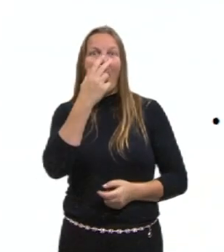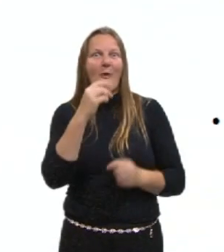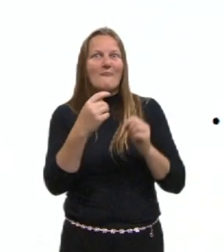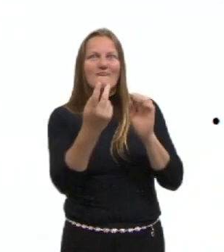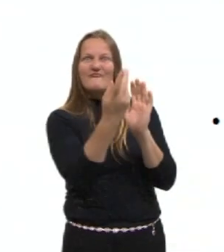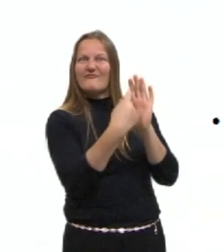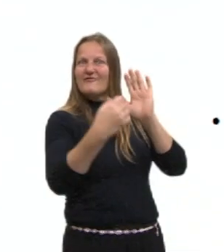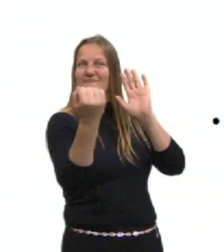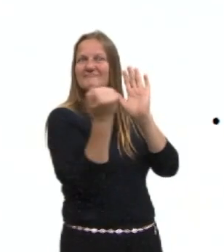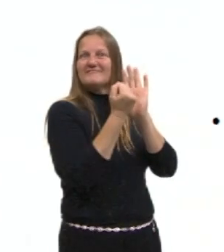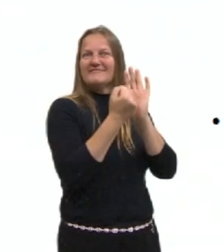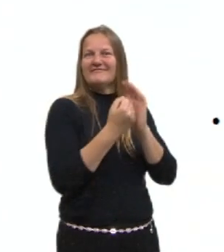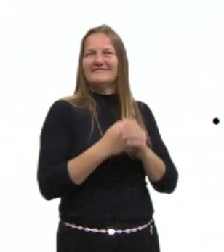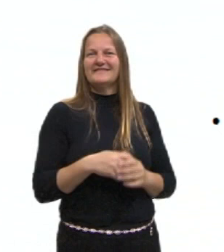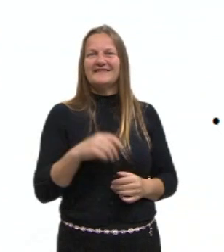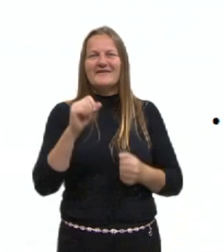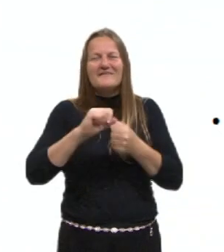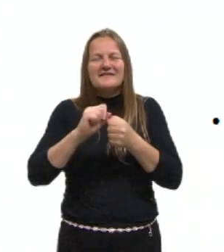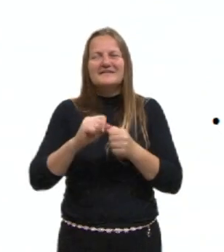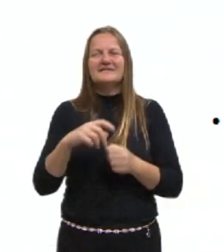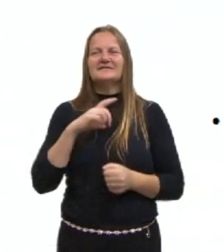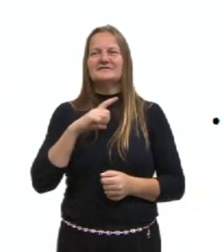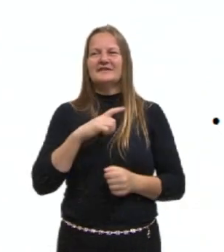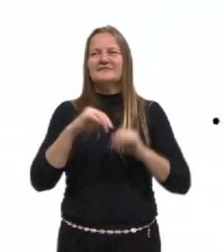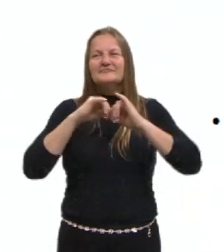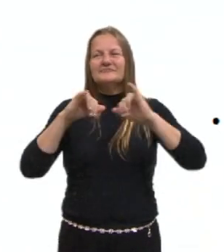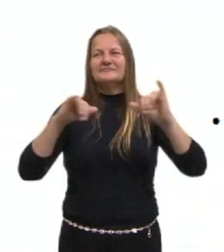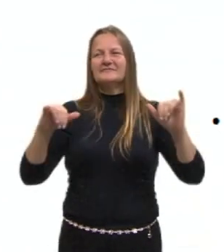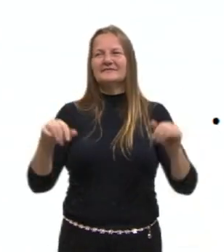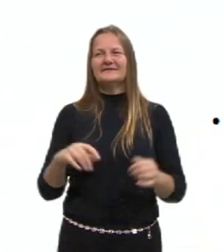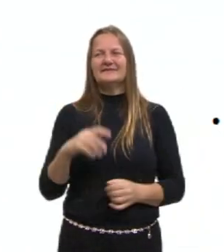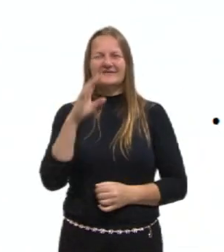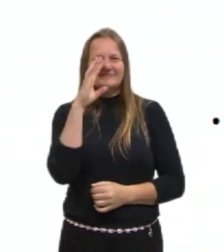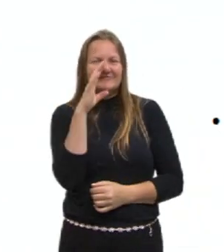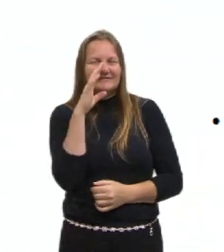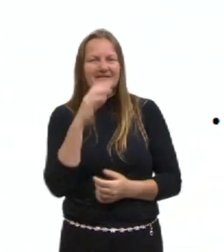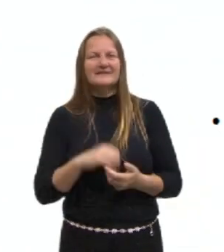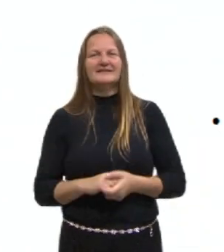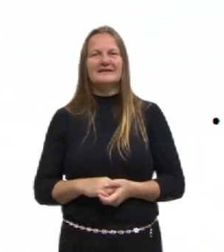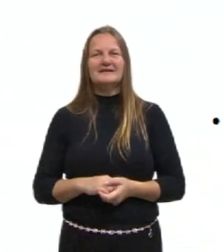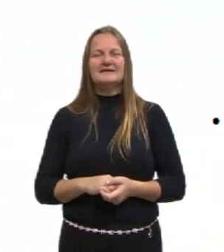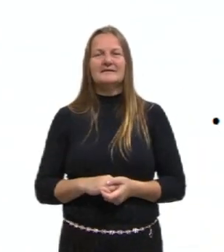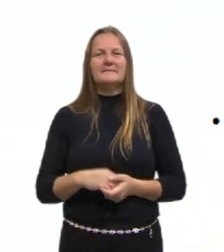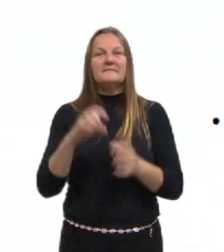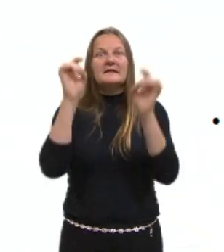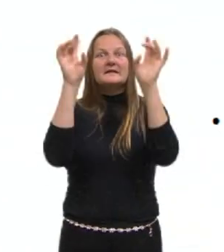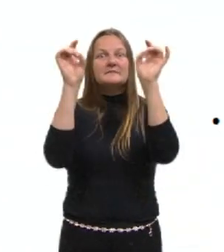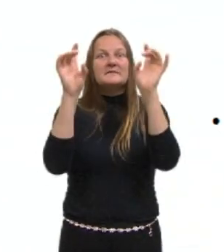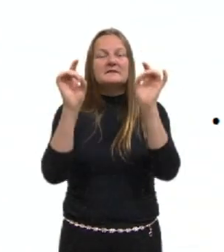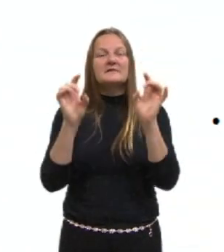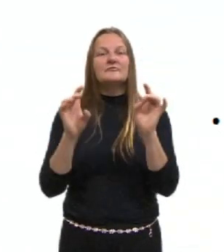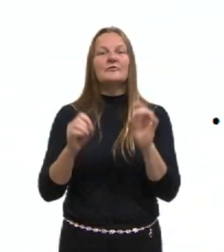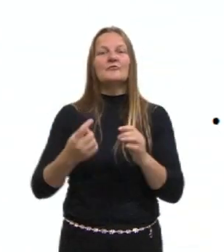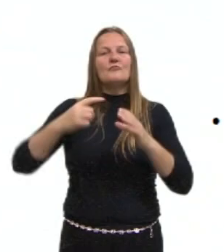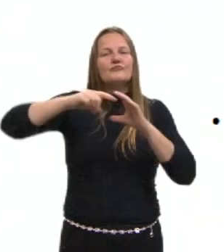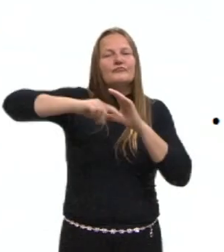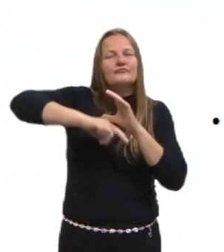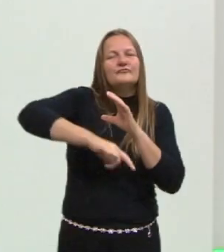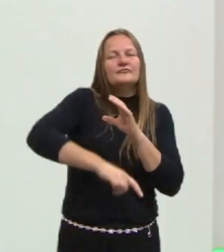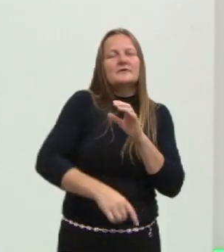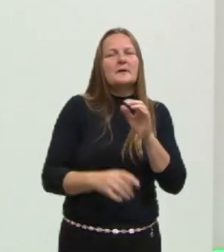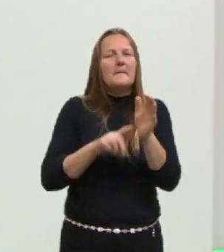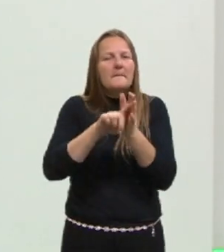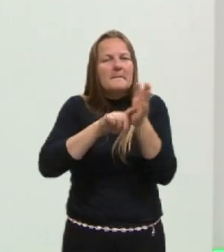Eu, física, olhando aqui, já não sei muito bem do que a Camila está falando, né? Que a gente já se especializou tanto. É aquela pesquisa que